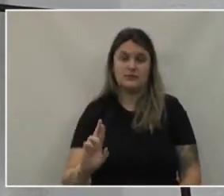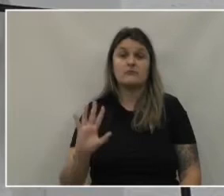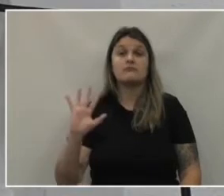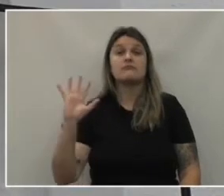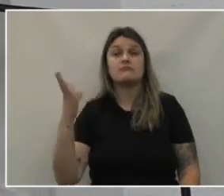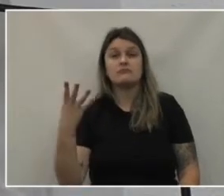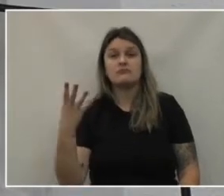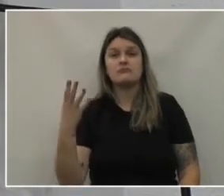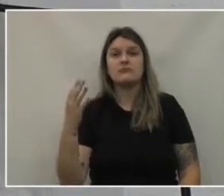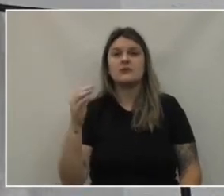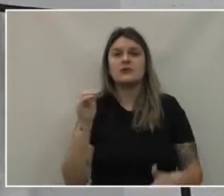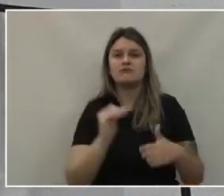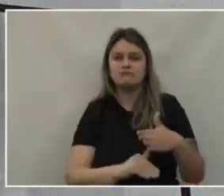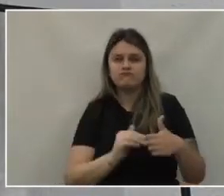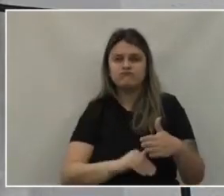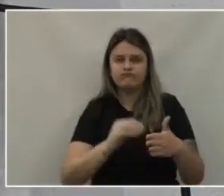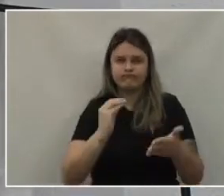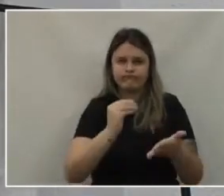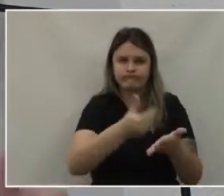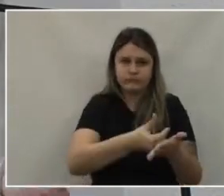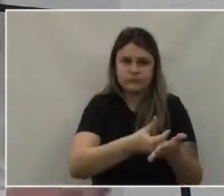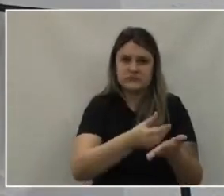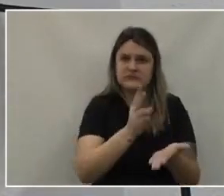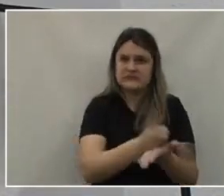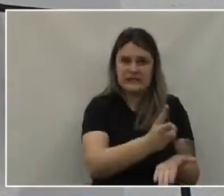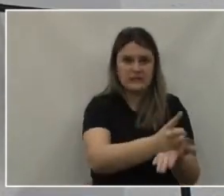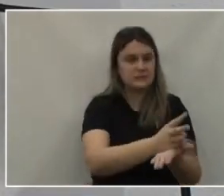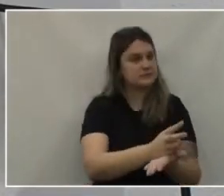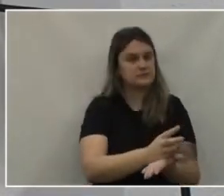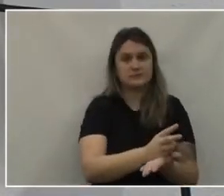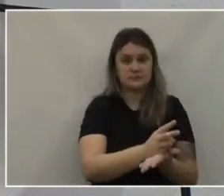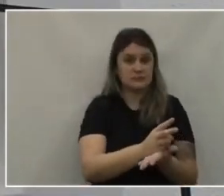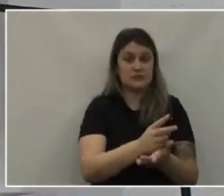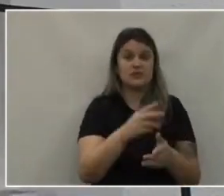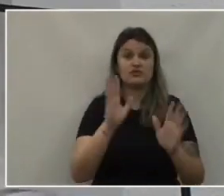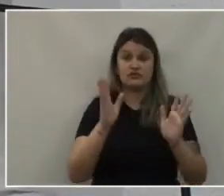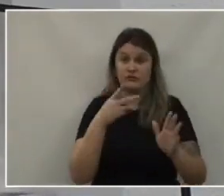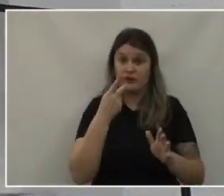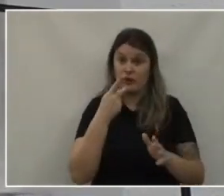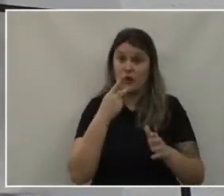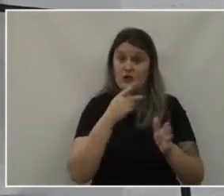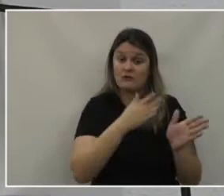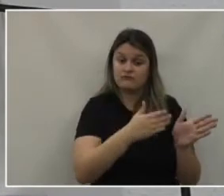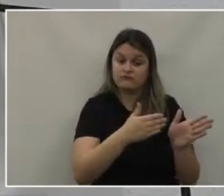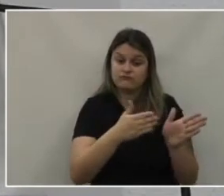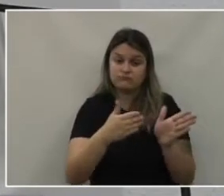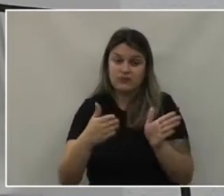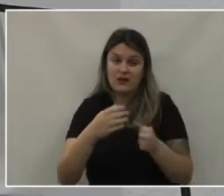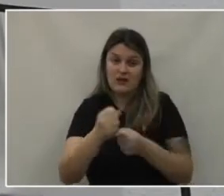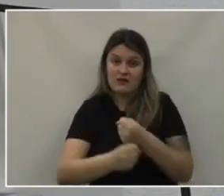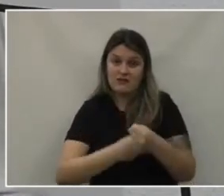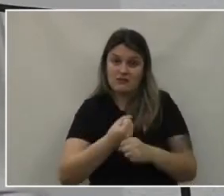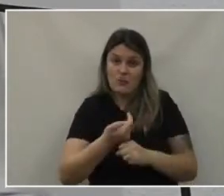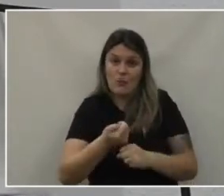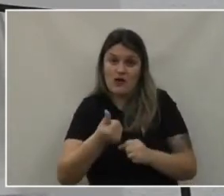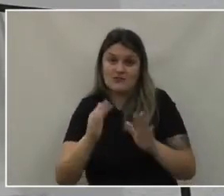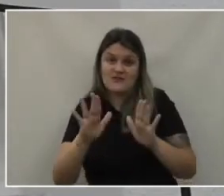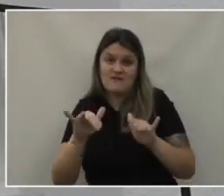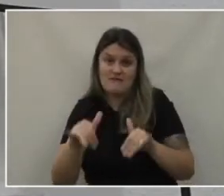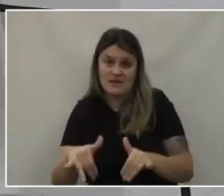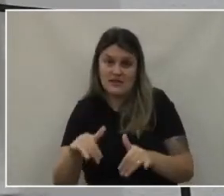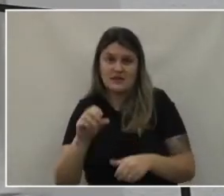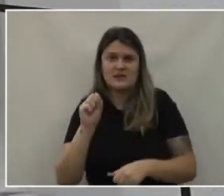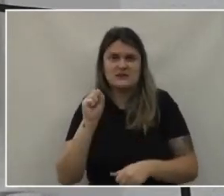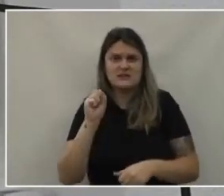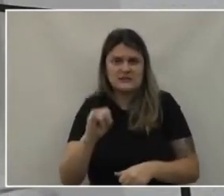Ocorre que esse fundo não é permanente e, como já citado, sua vigência está chegando ao fim. Caso